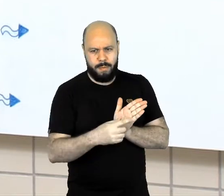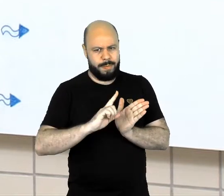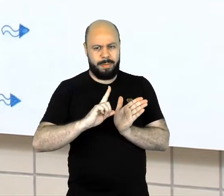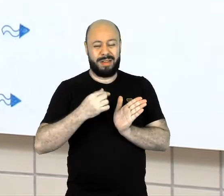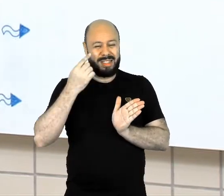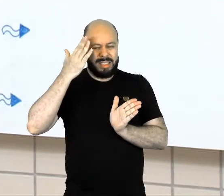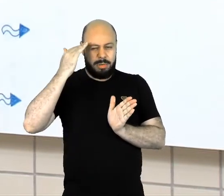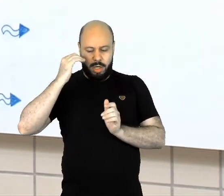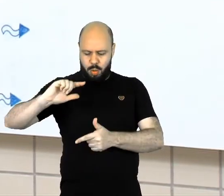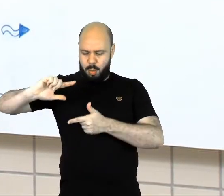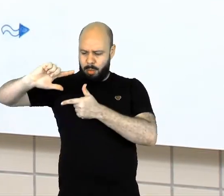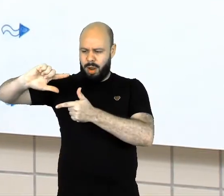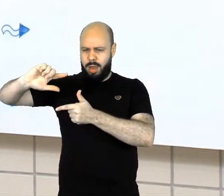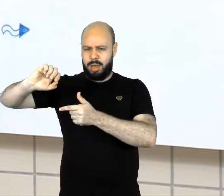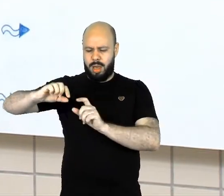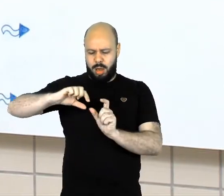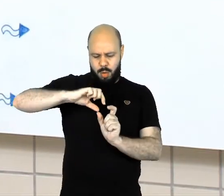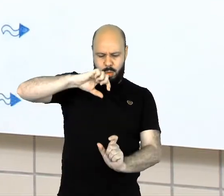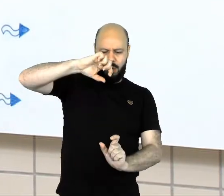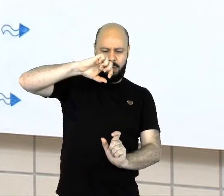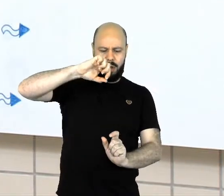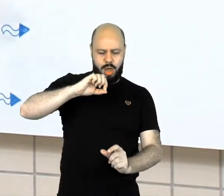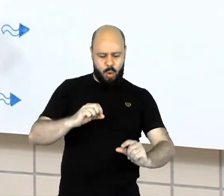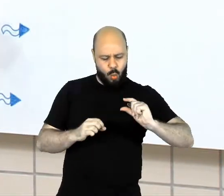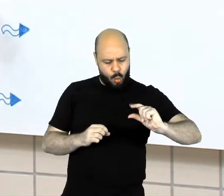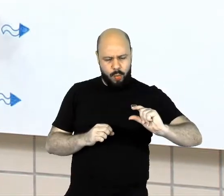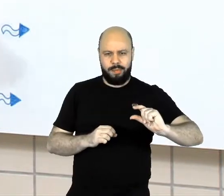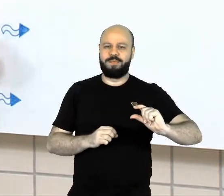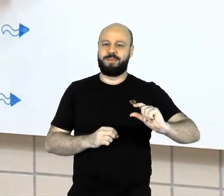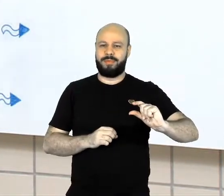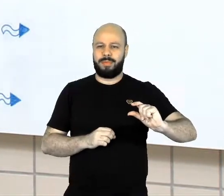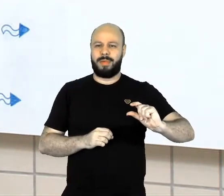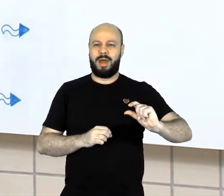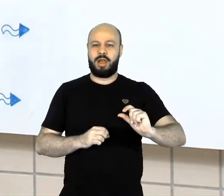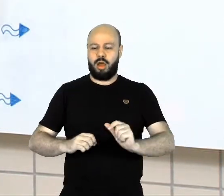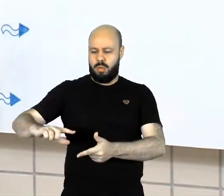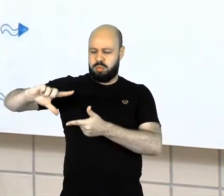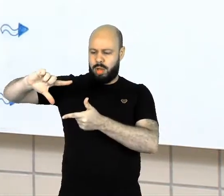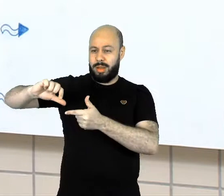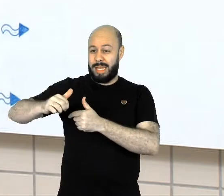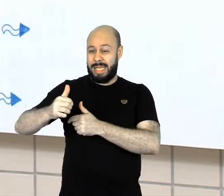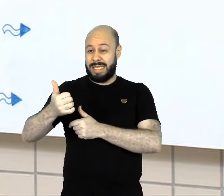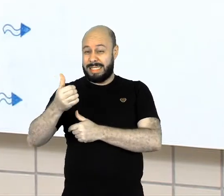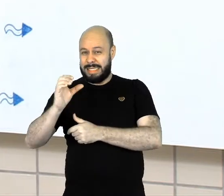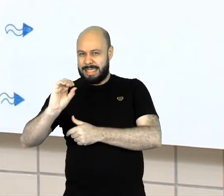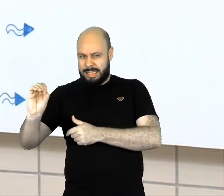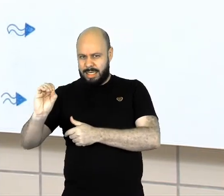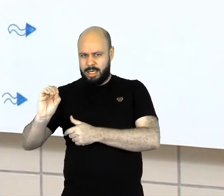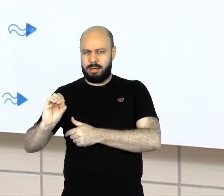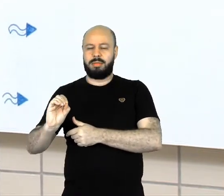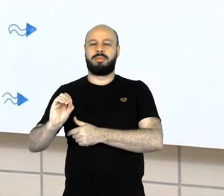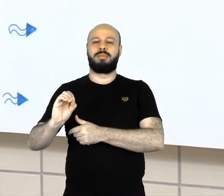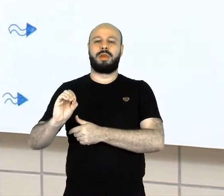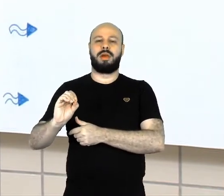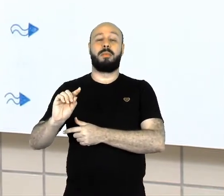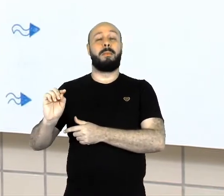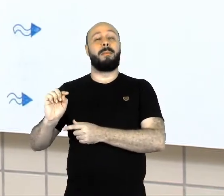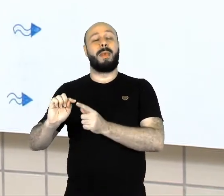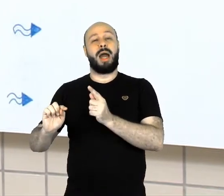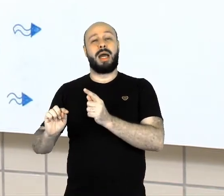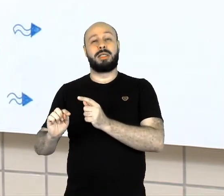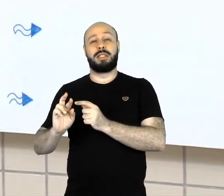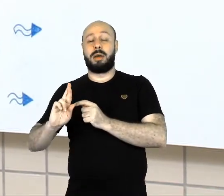essa barrinha aqui é essa aqui que tem 10 cubinhos e o cubinho menor que é um centésimo. Então, nós temos aqui